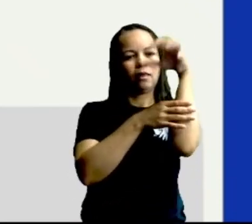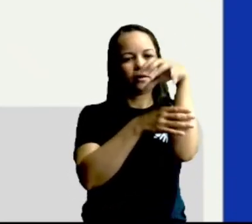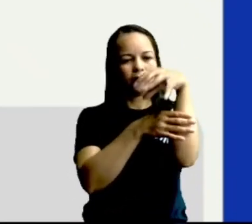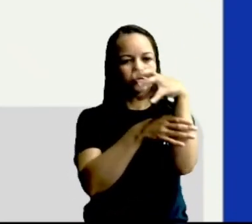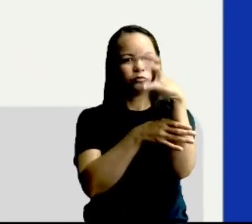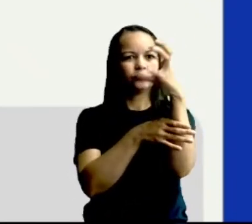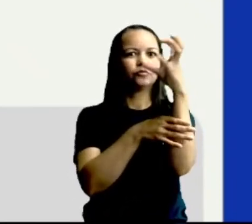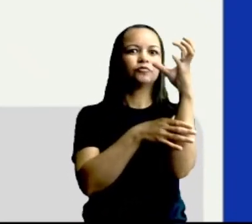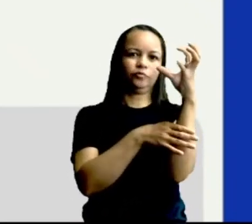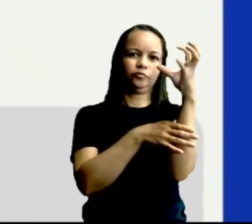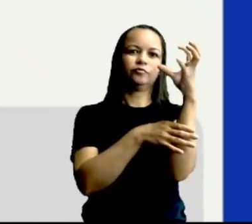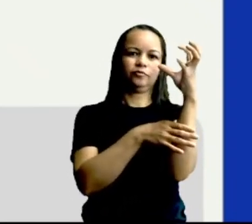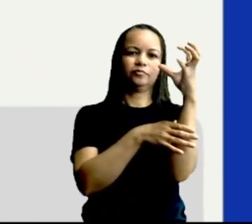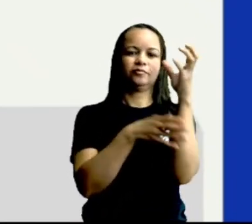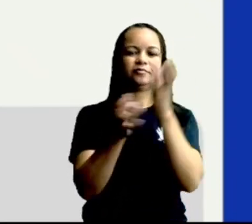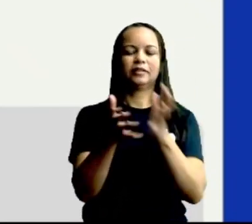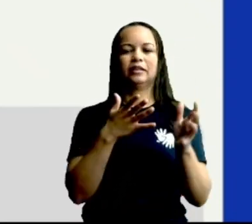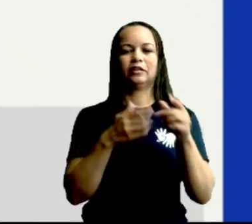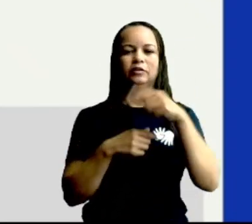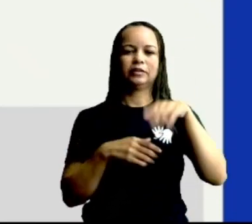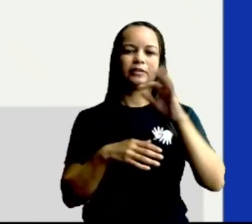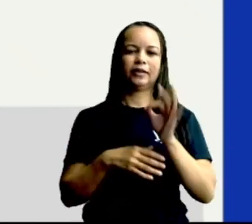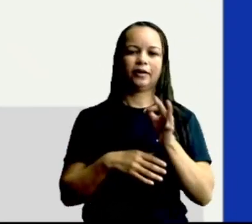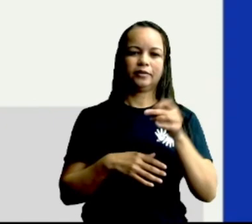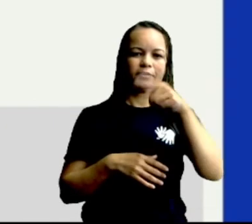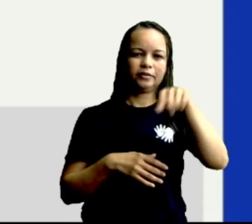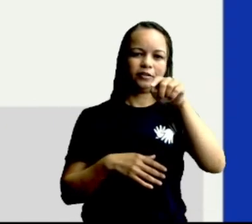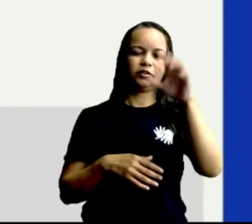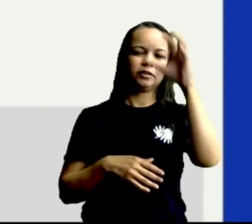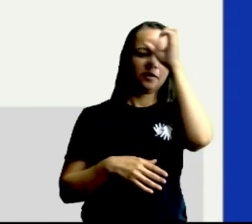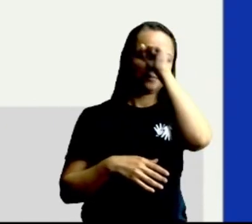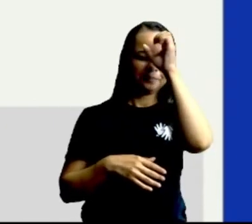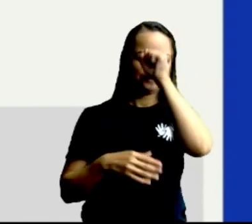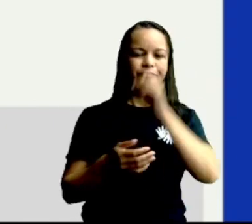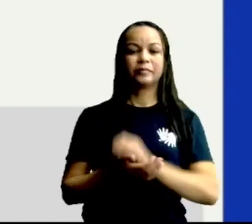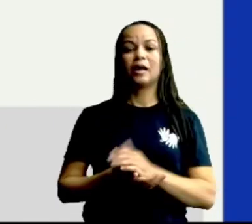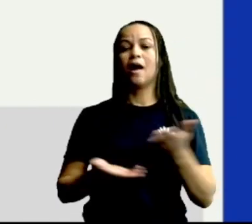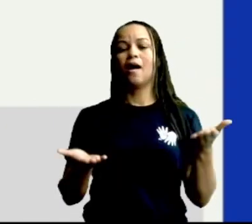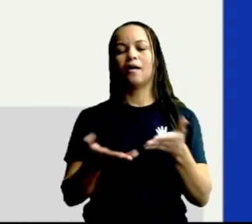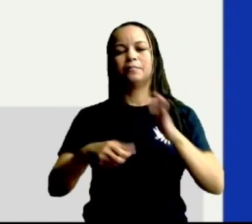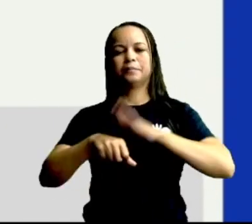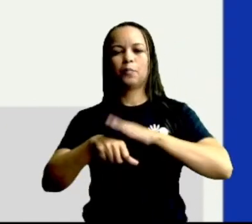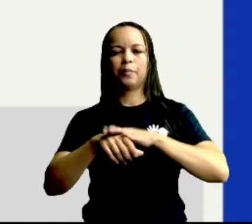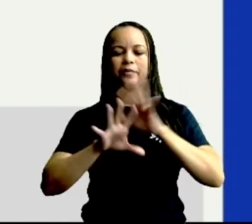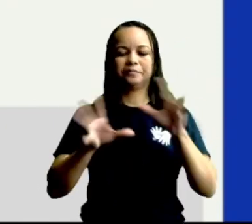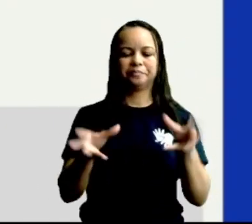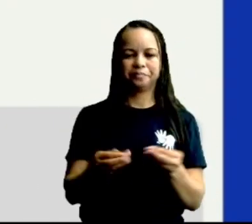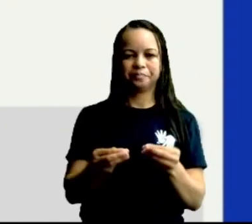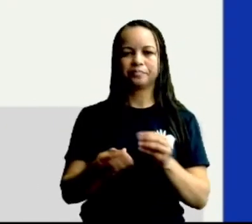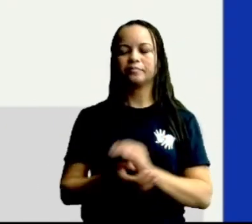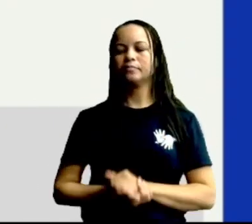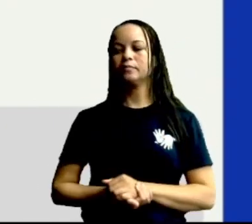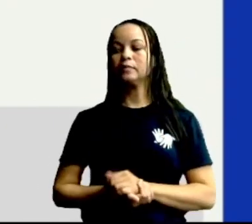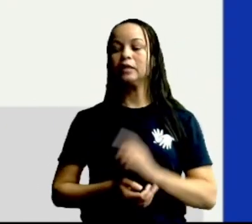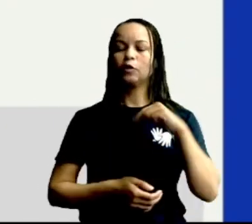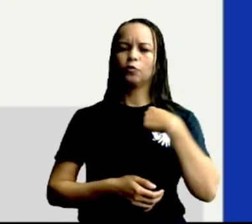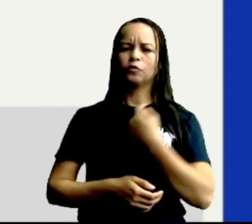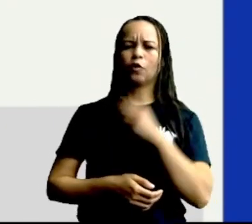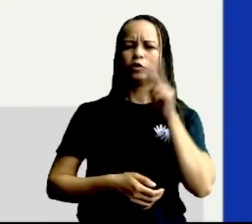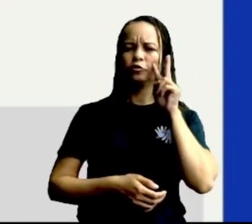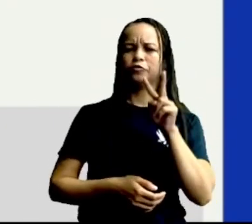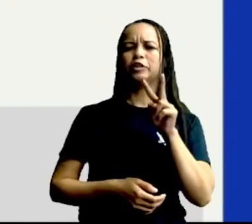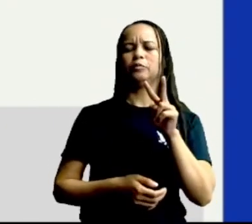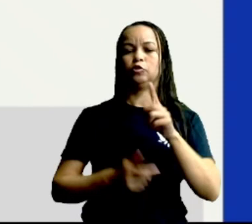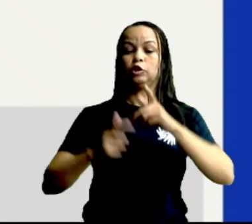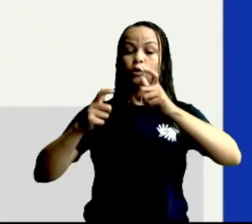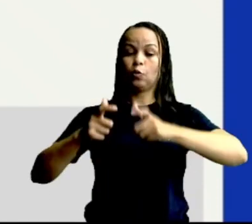aprendeu. Agora vamos para o nosso momento da revisão. Primeiro, a gente viu que o